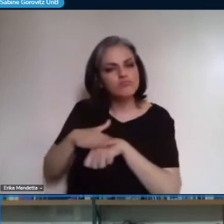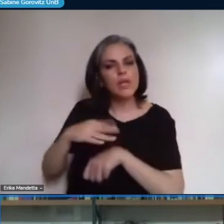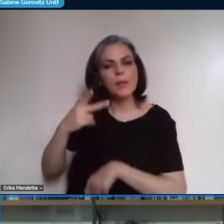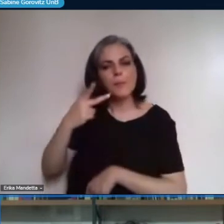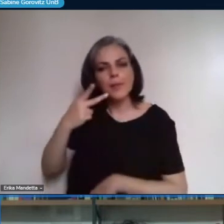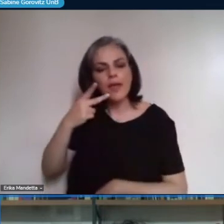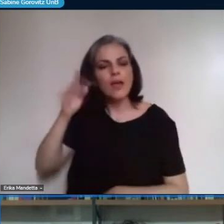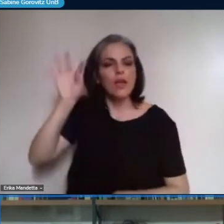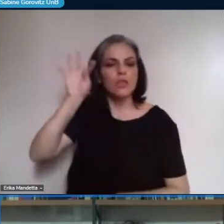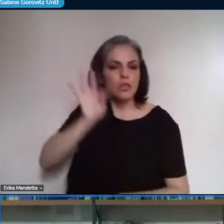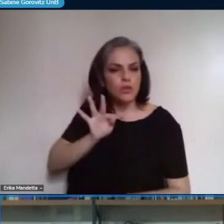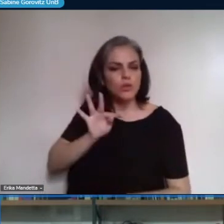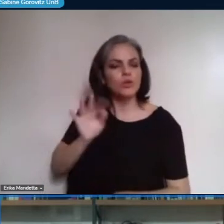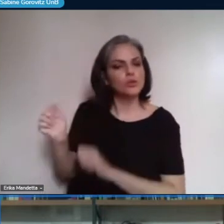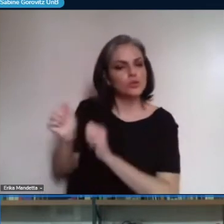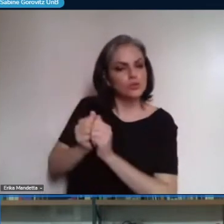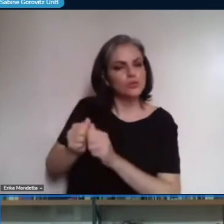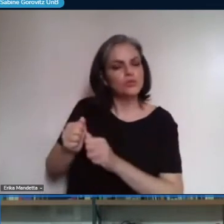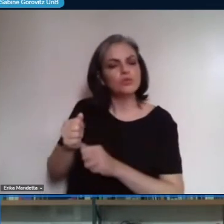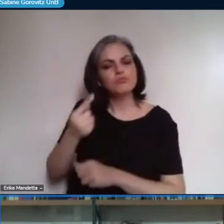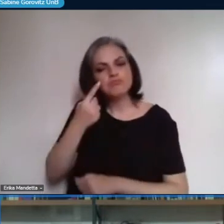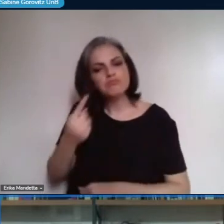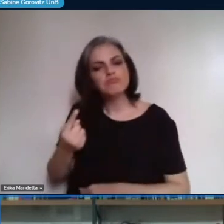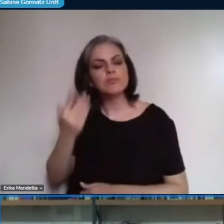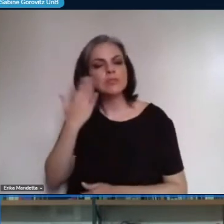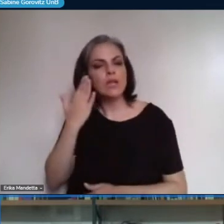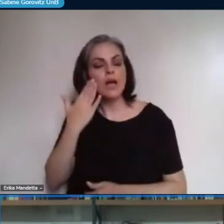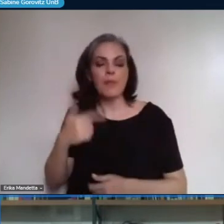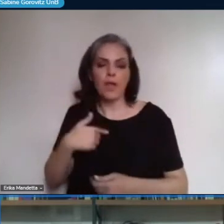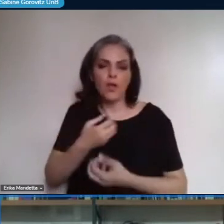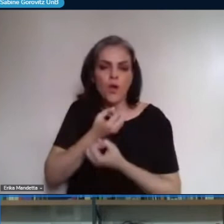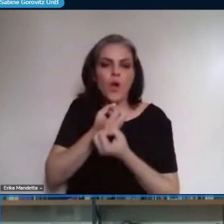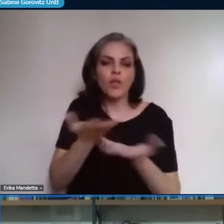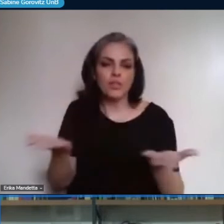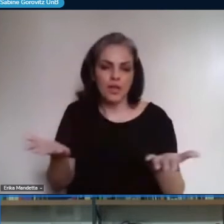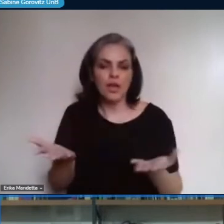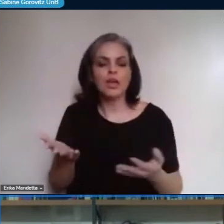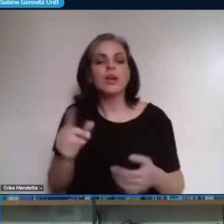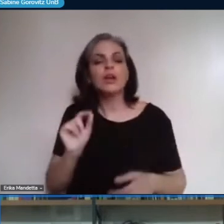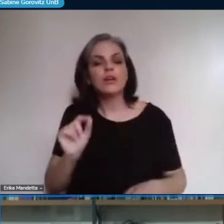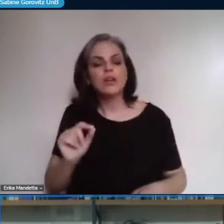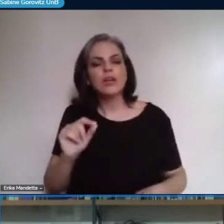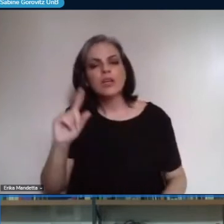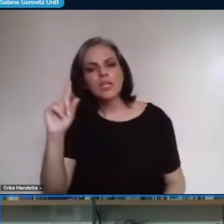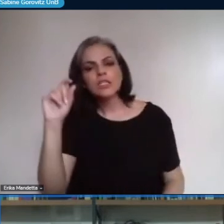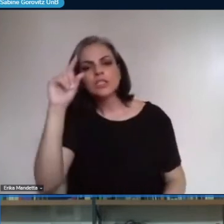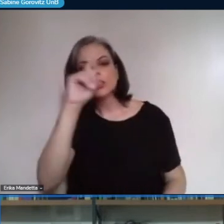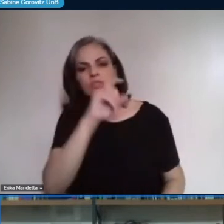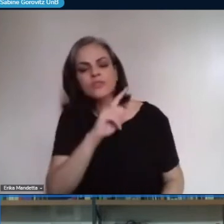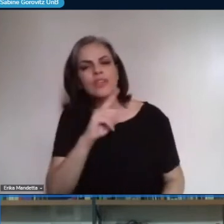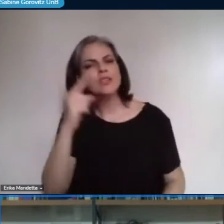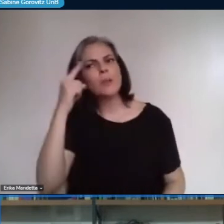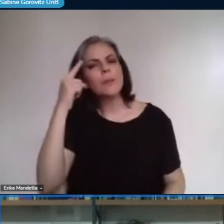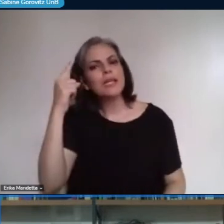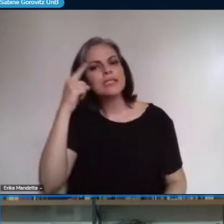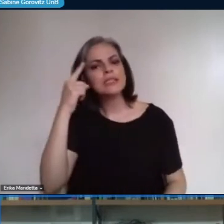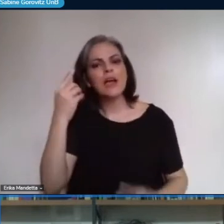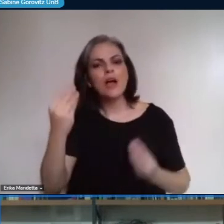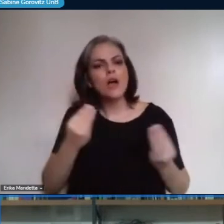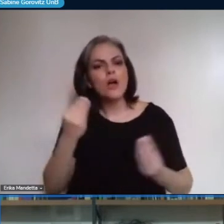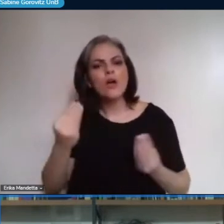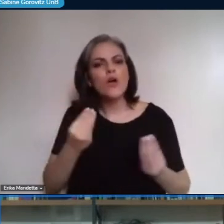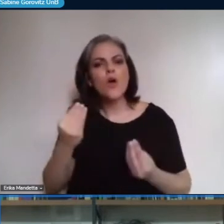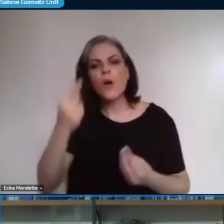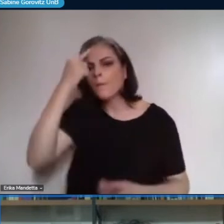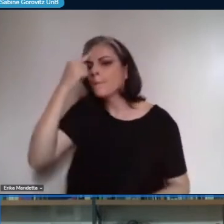discussão, mas eu queria compartilhar com vocês, o quanto é difícil pensar esse perfil do intérprete de línguas e